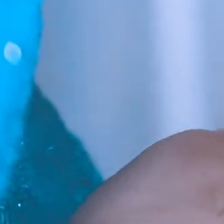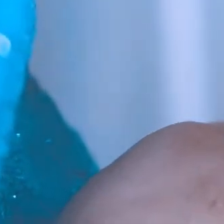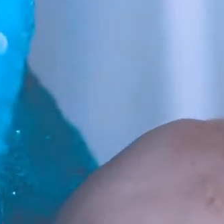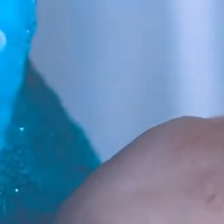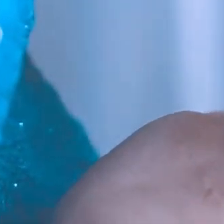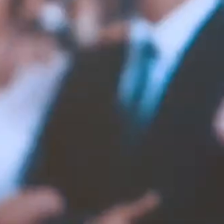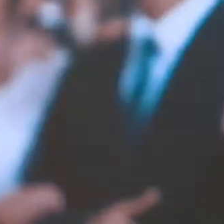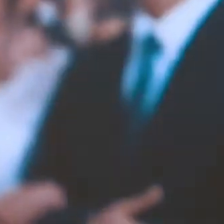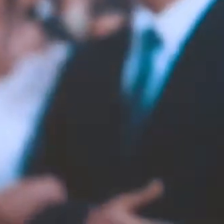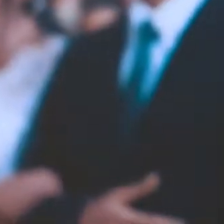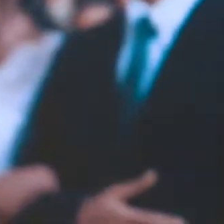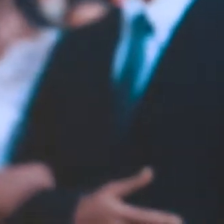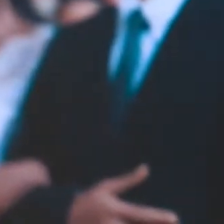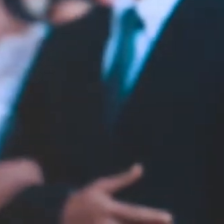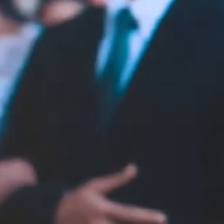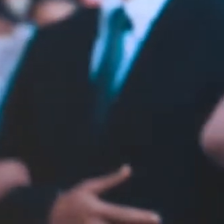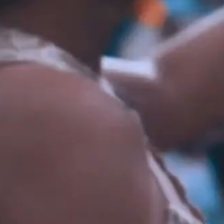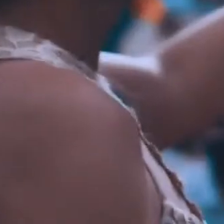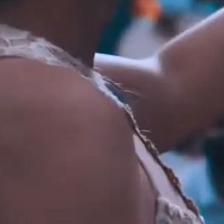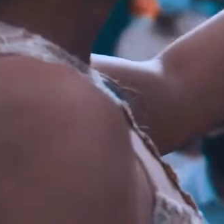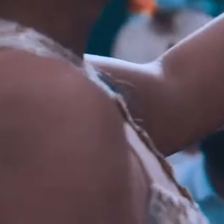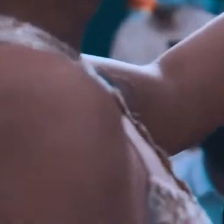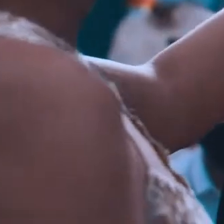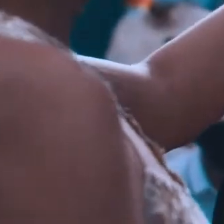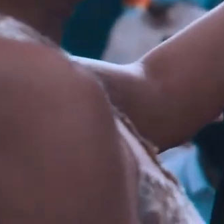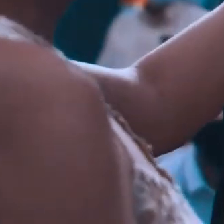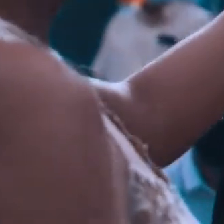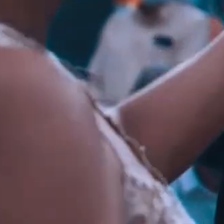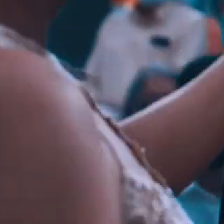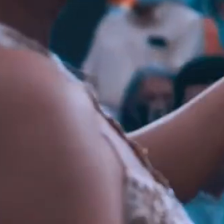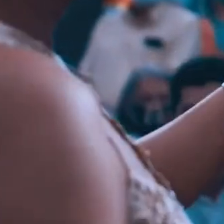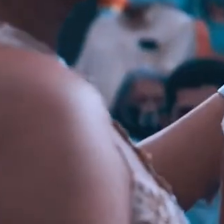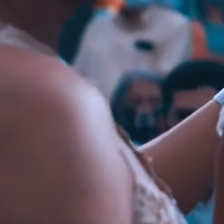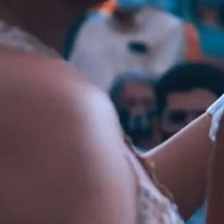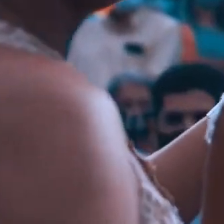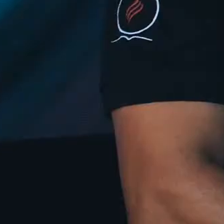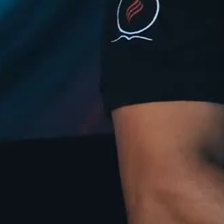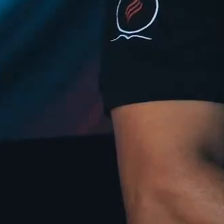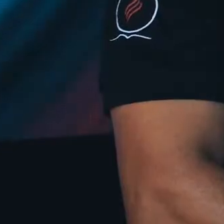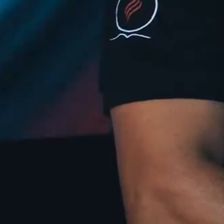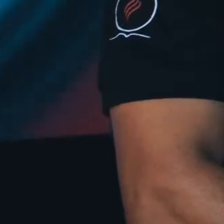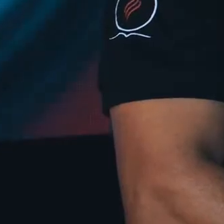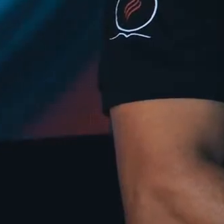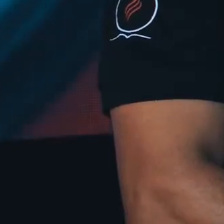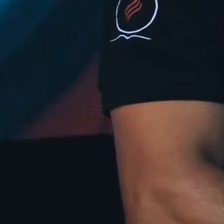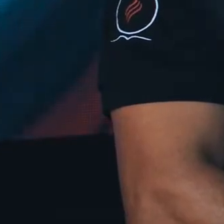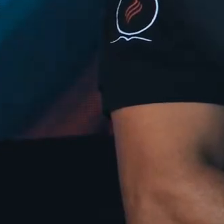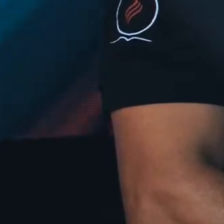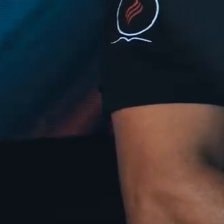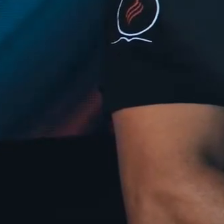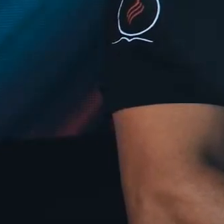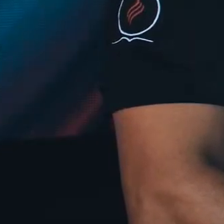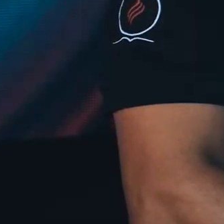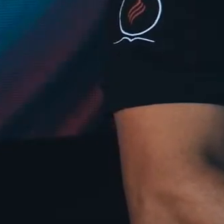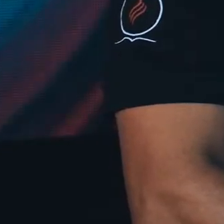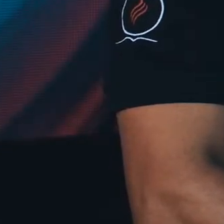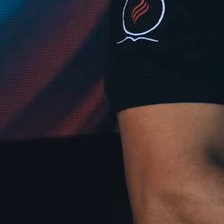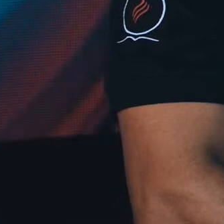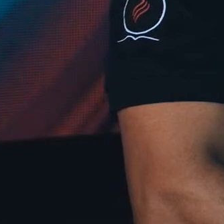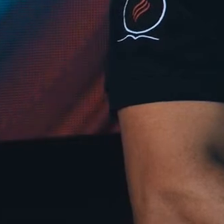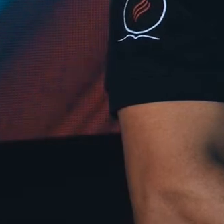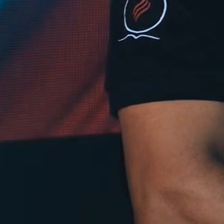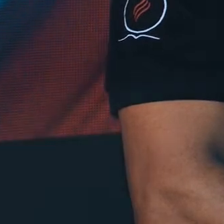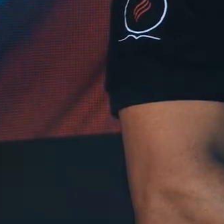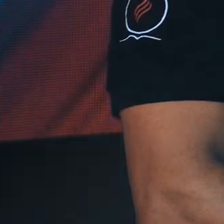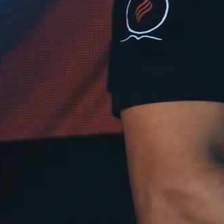aqueles que querem ter a oportunidade de casar no religioso. Será uma bênção para sua família. Para mais informações, nos